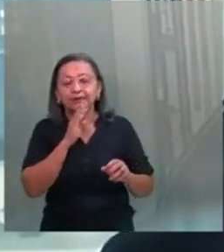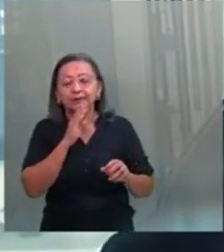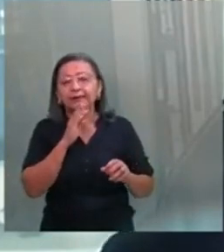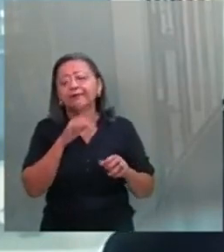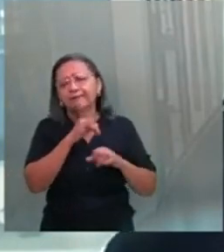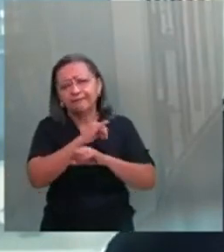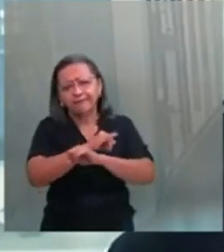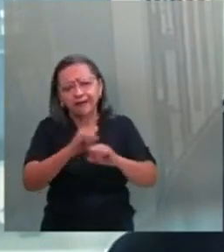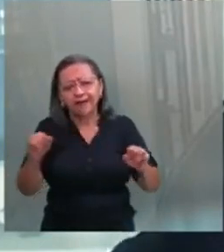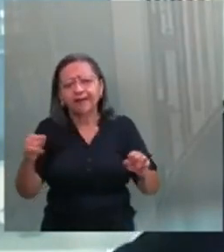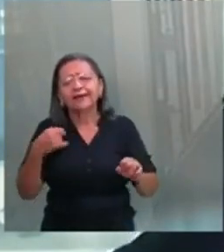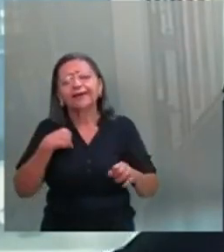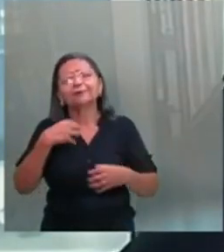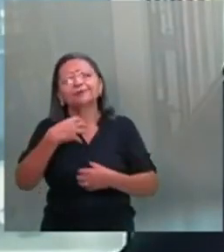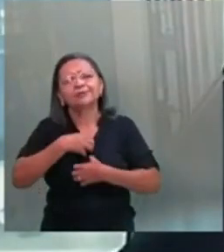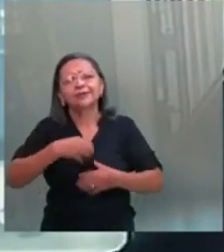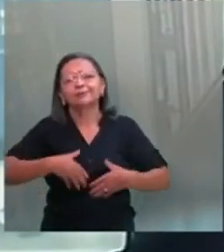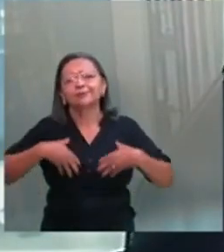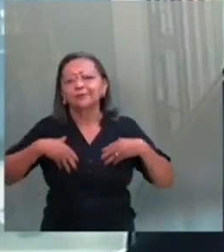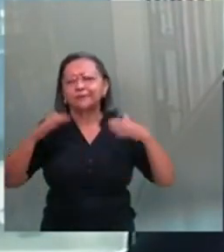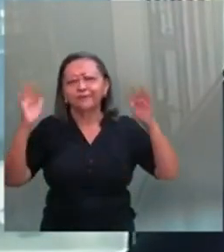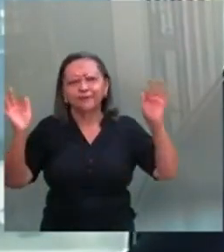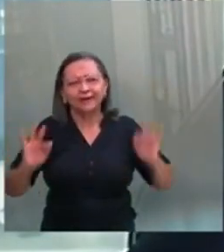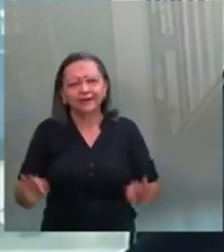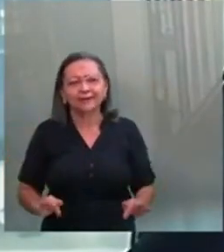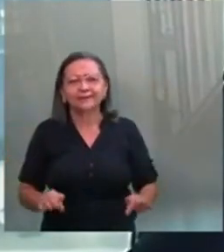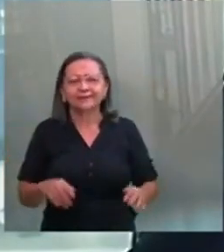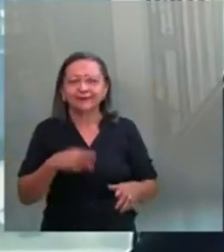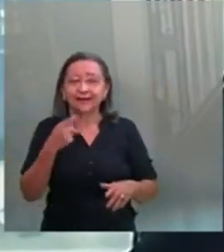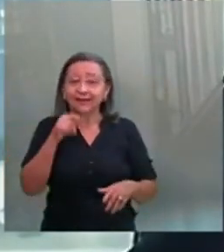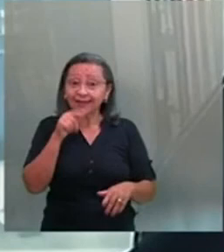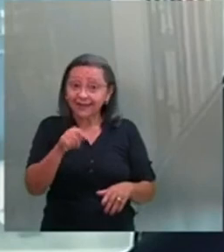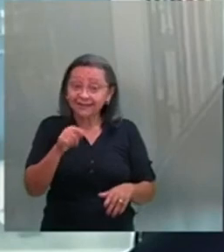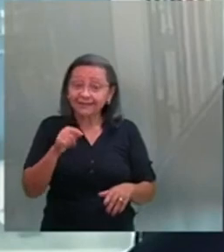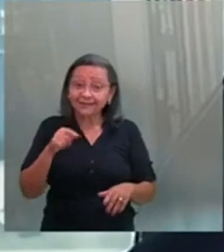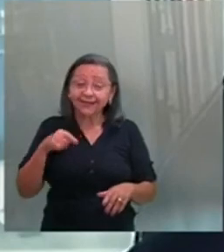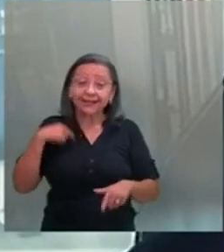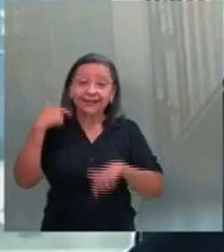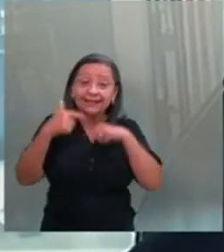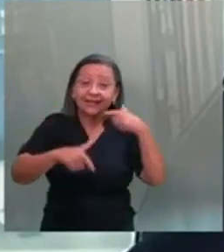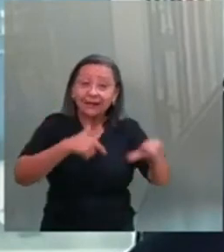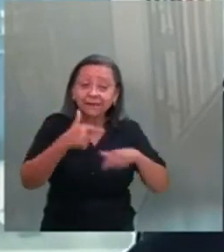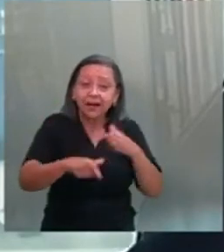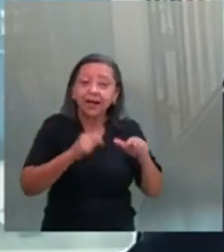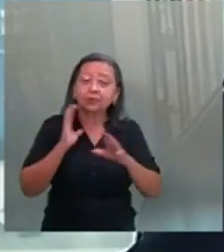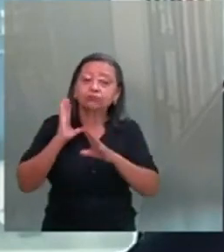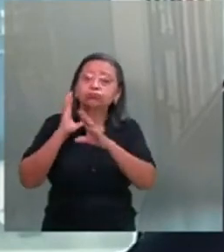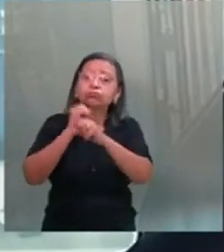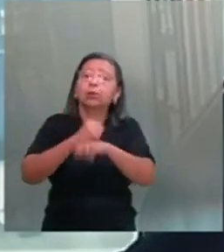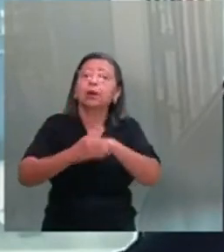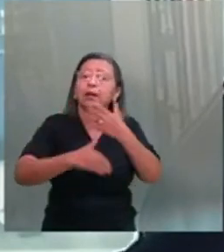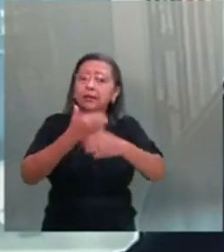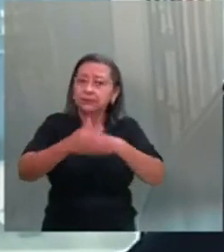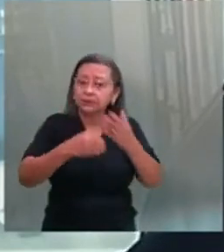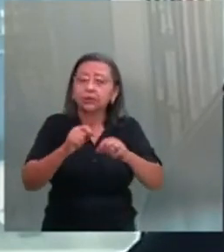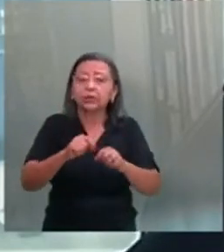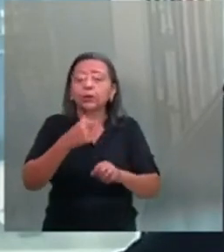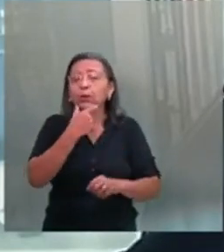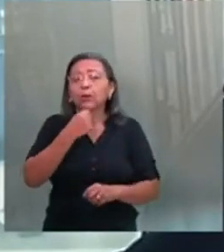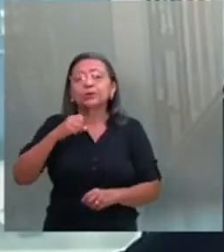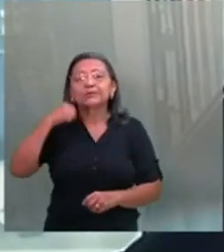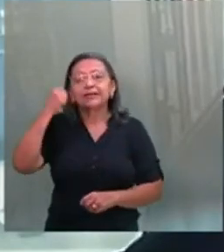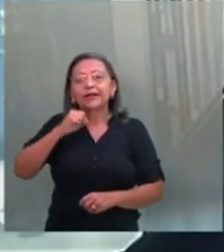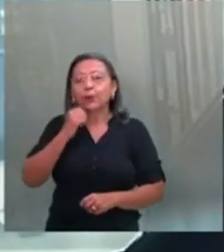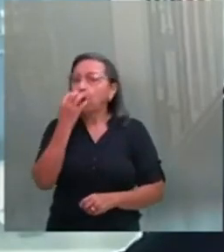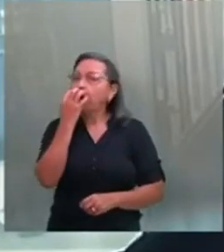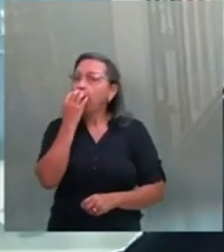que eu me sinto feliz em ver que esse fruto, né, que esse fruto cresceu e que se o senador Sarney